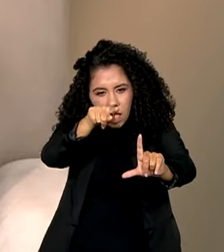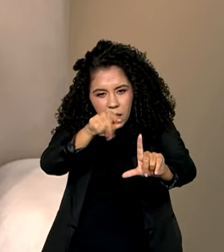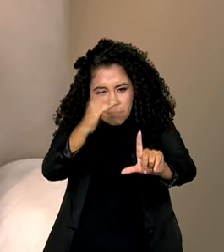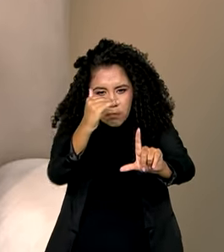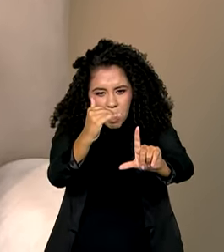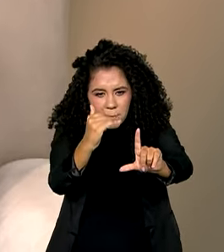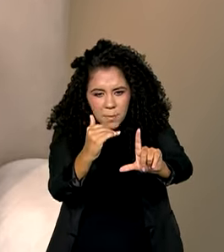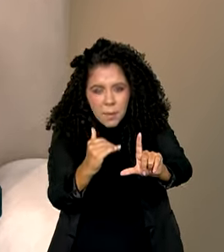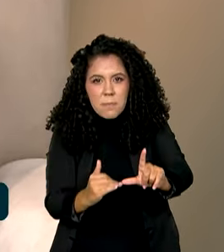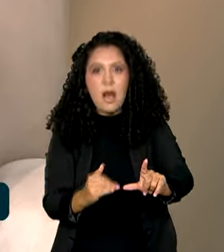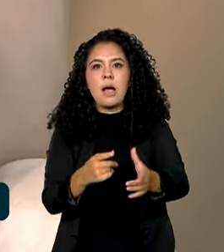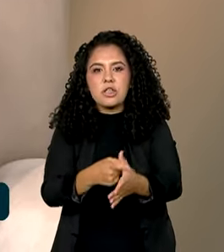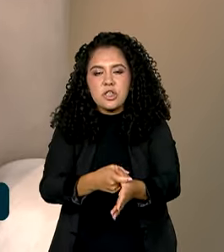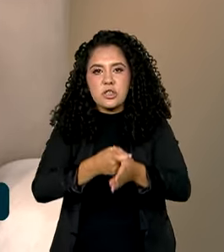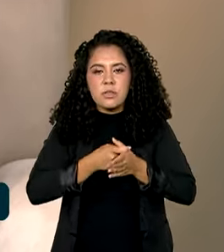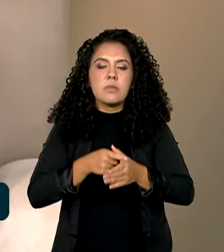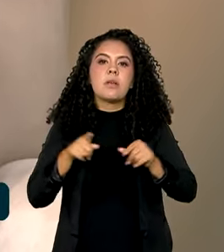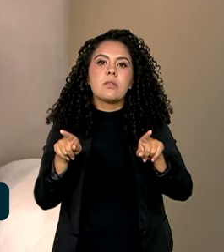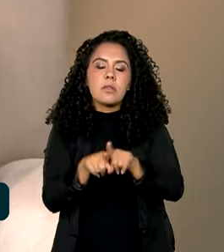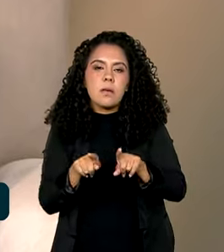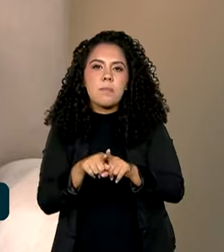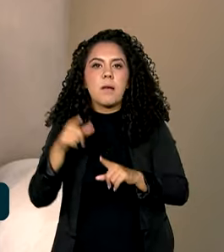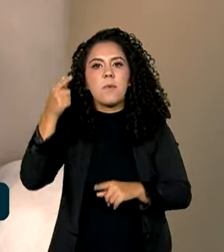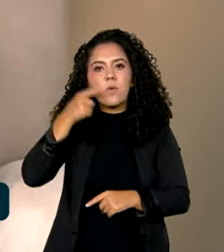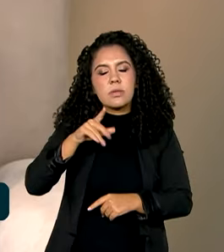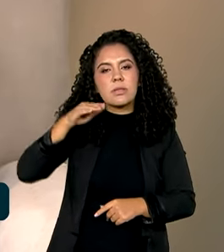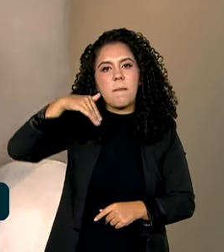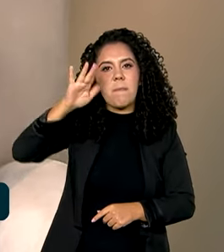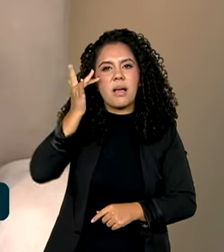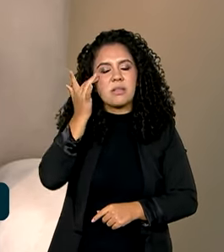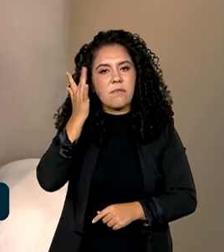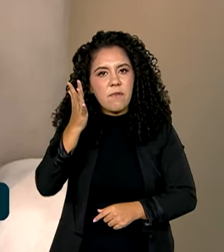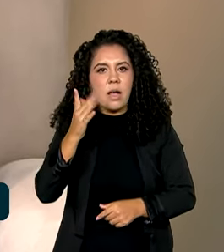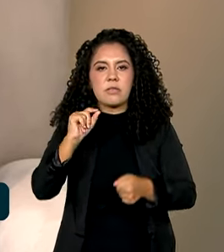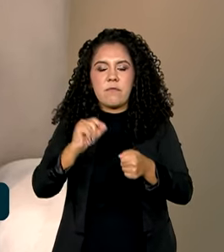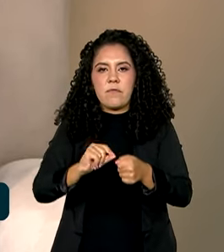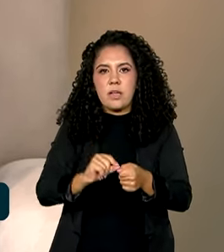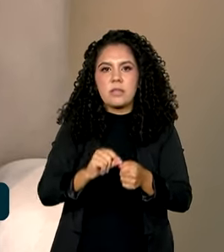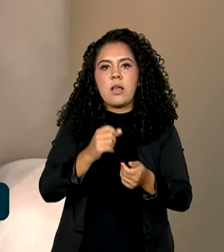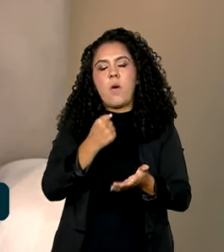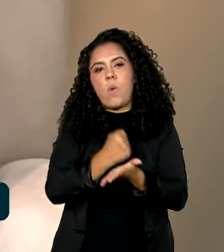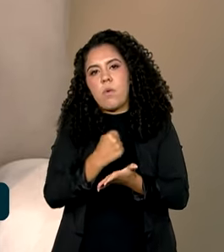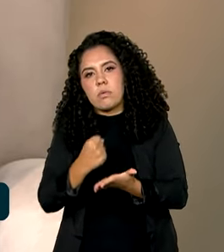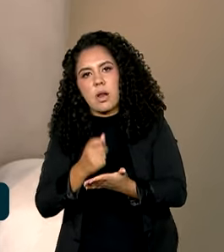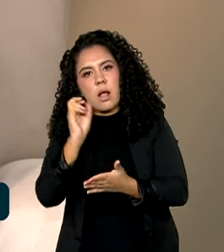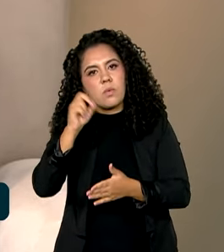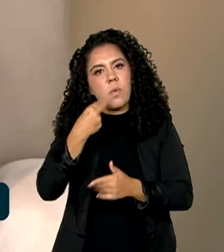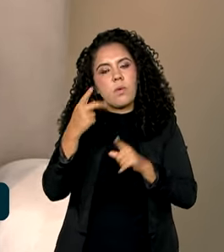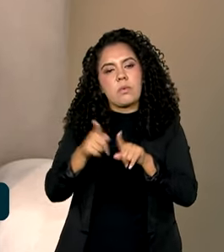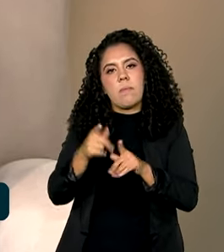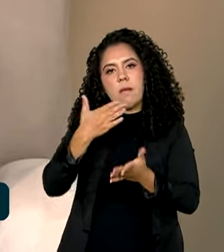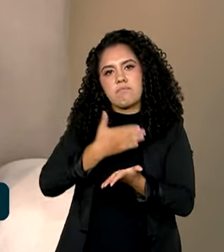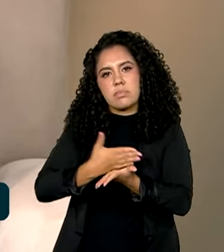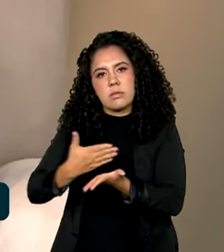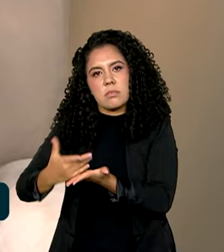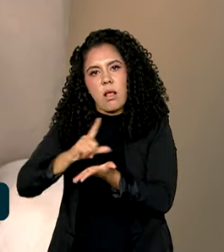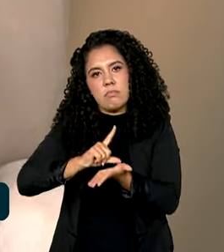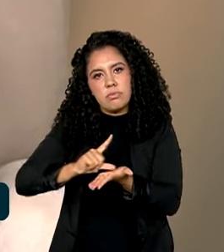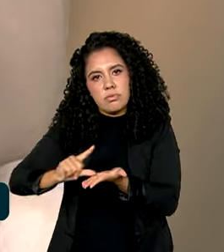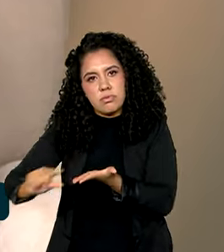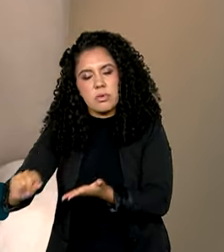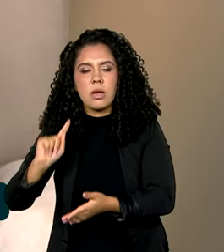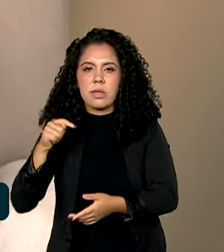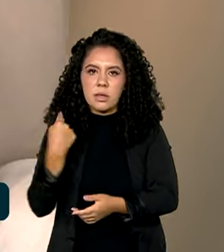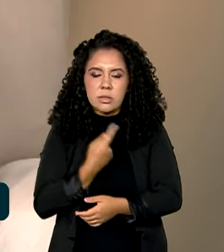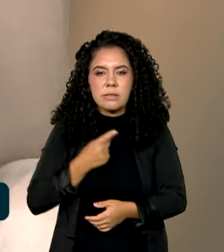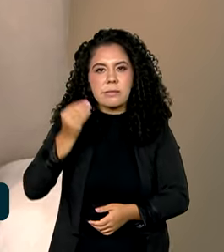a possibilidade também de contratar com mais facilidade o parcelamento para pagar a dívida do Desenrola, que é algo que a gente está